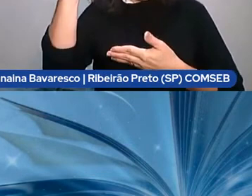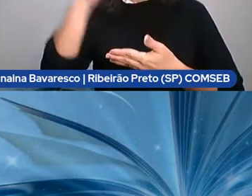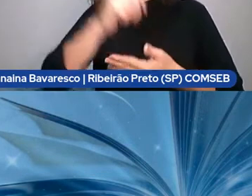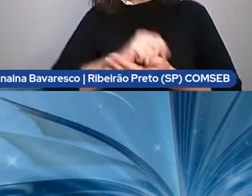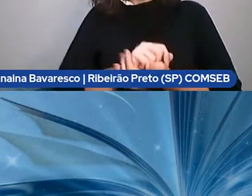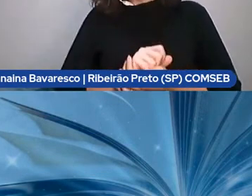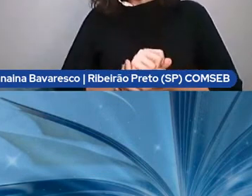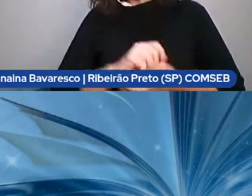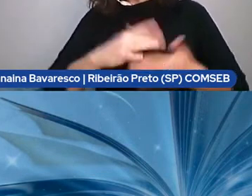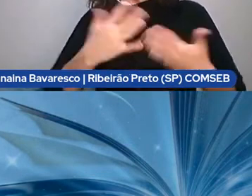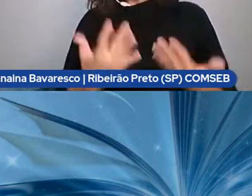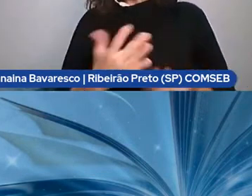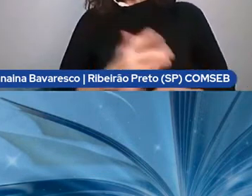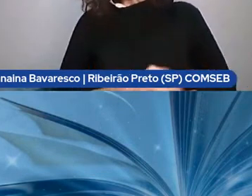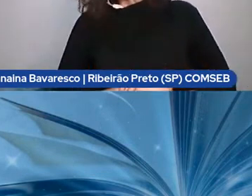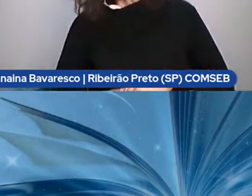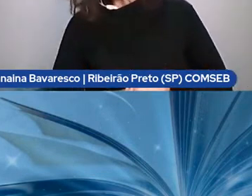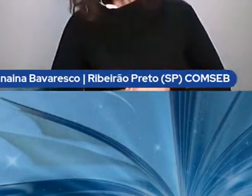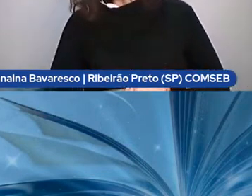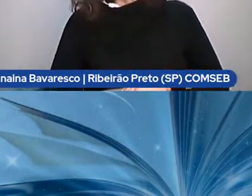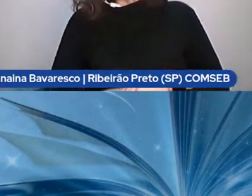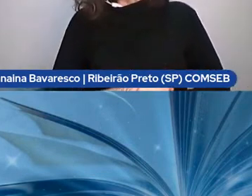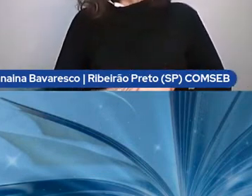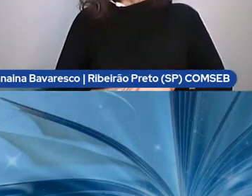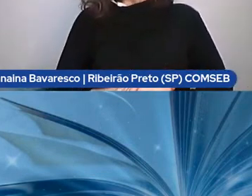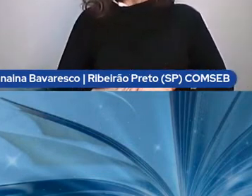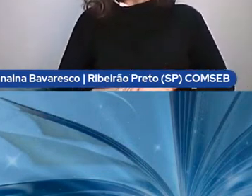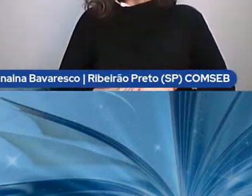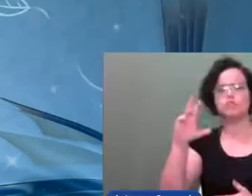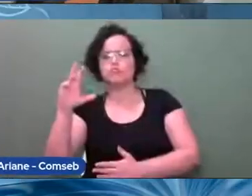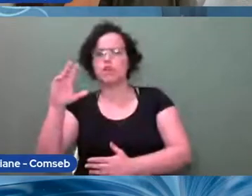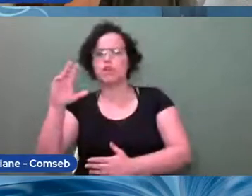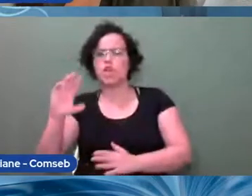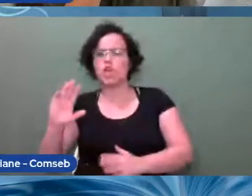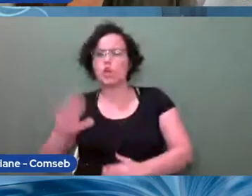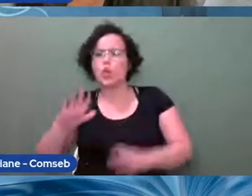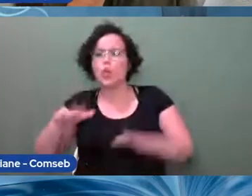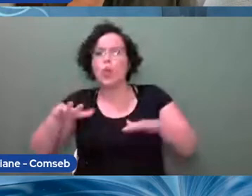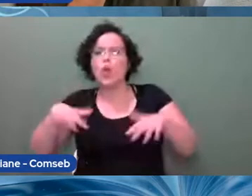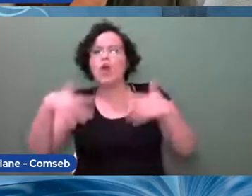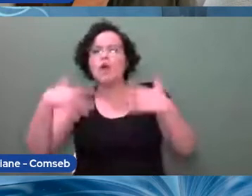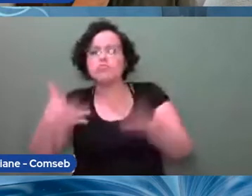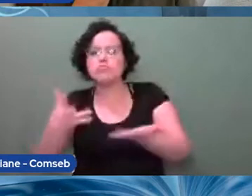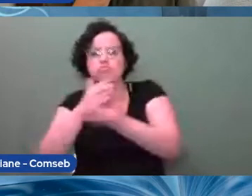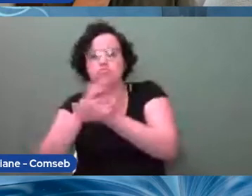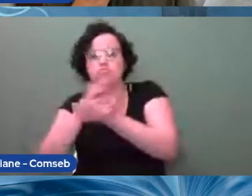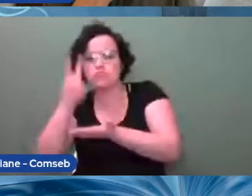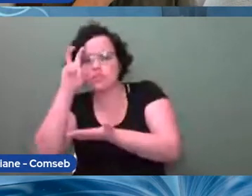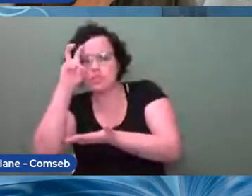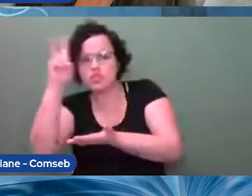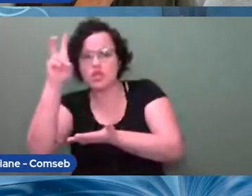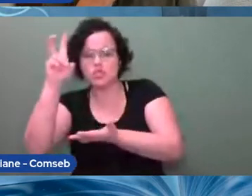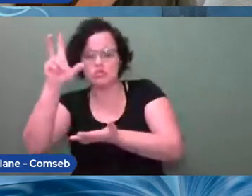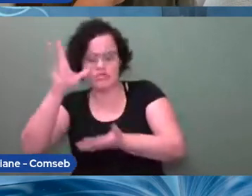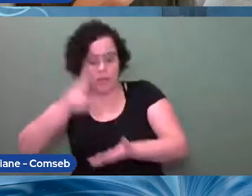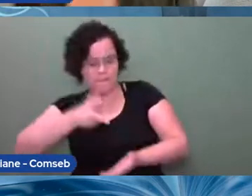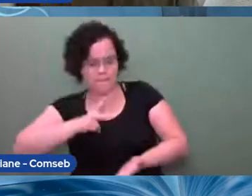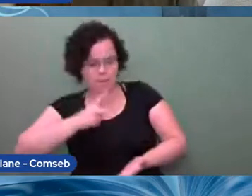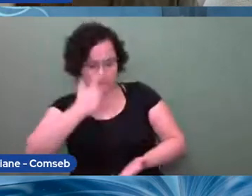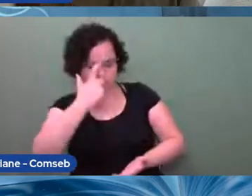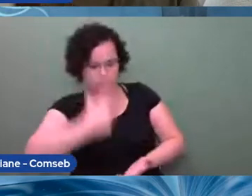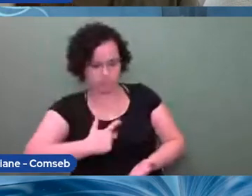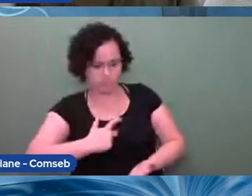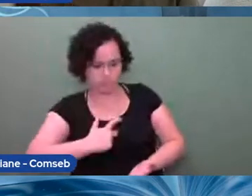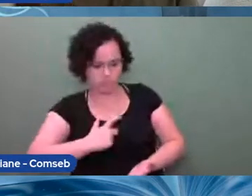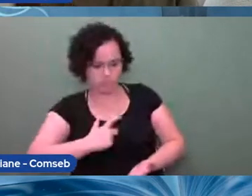e que, quando esse princípio inteligente se individualiza e ganha consciência de si mesmo,